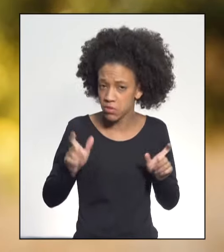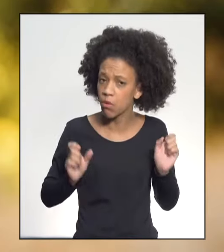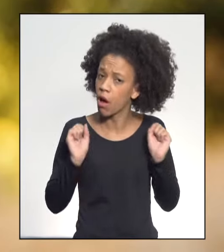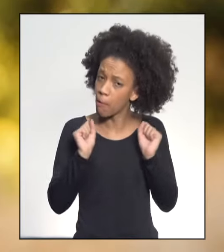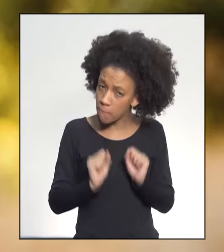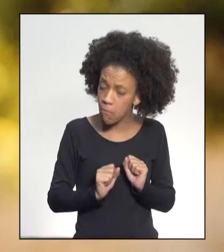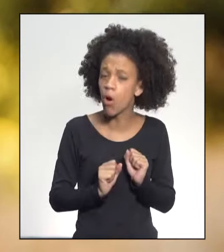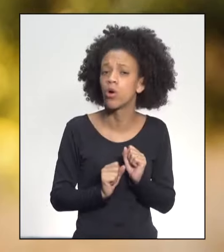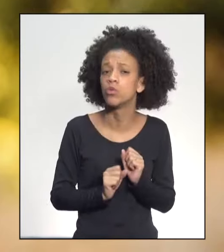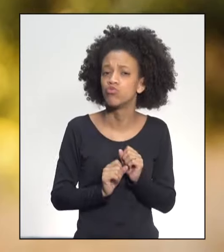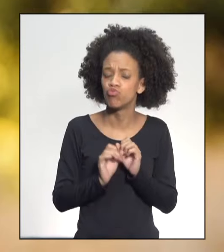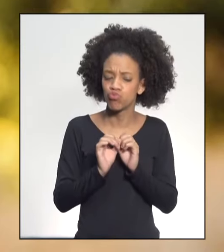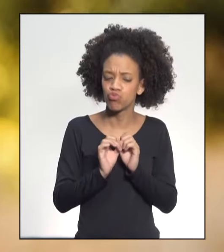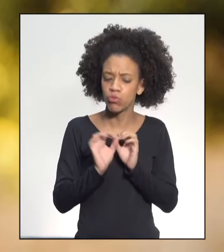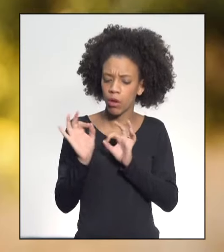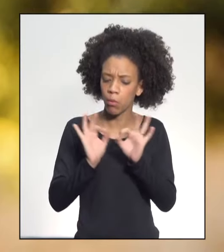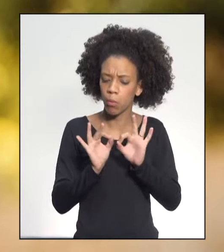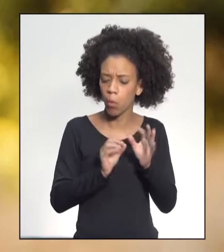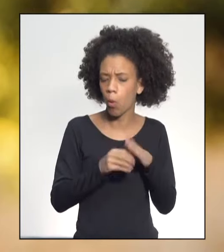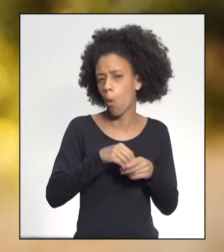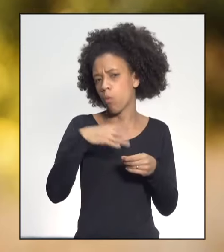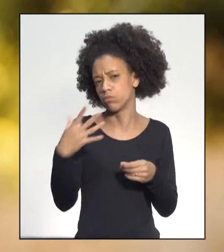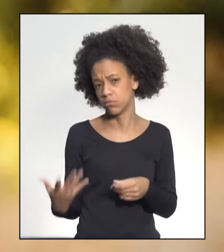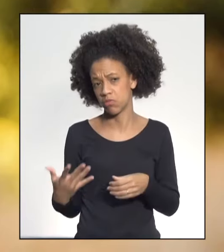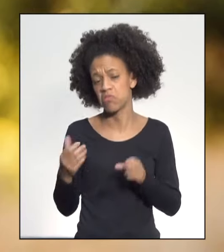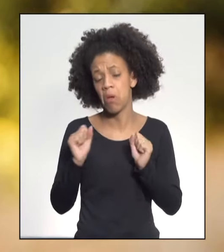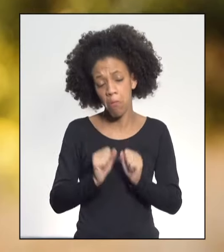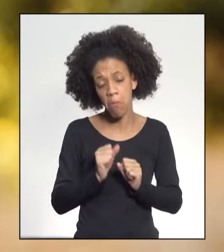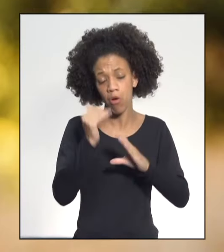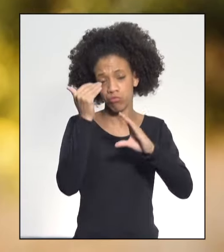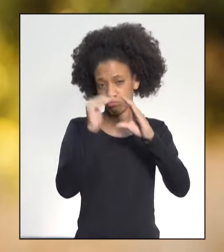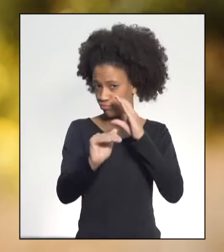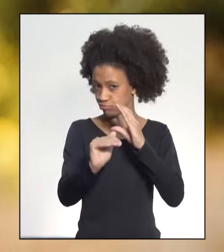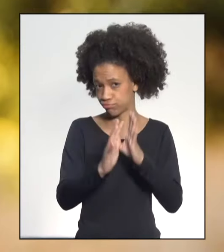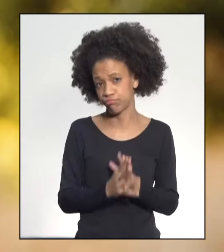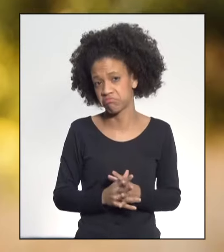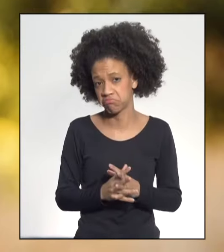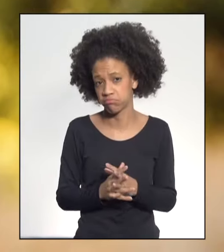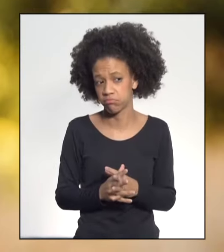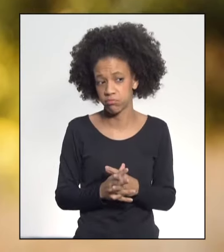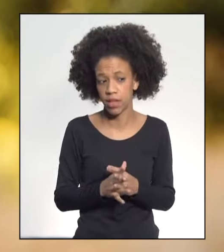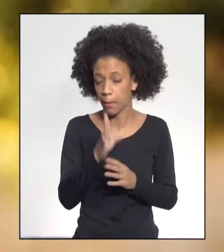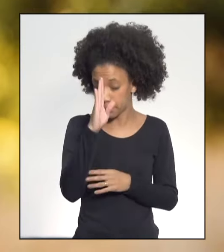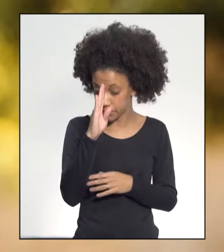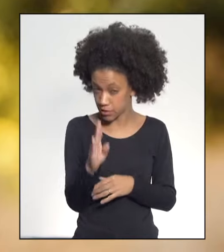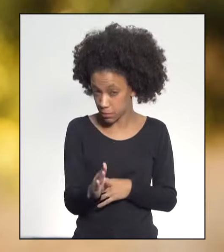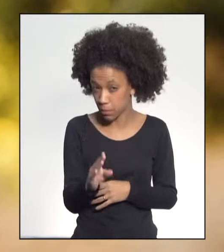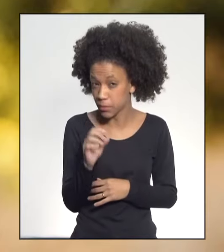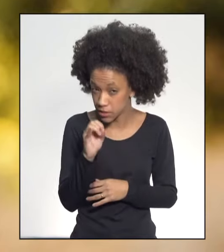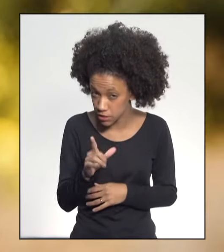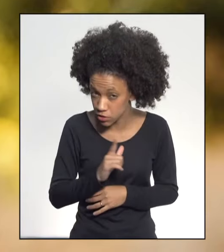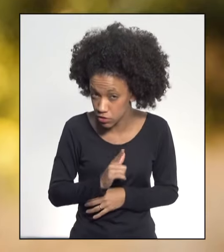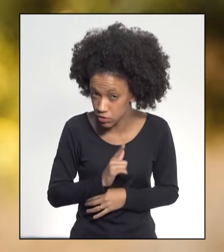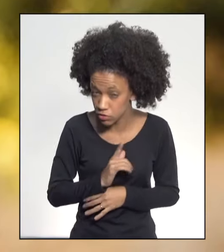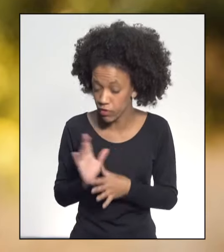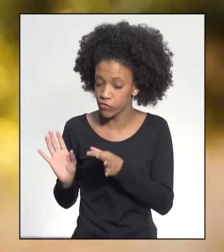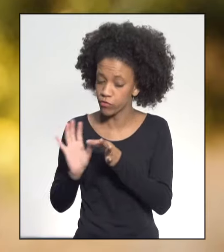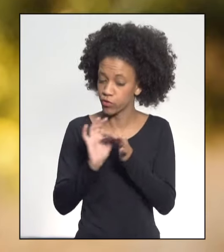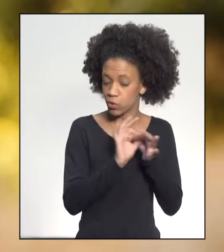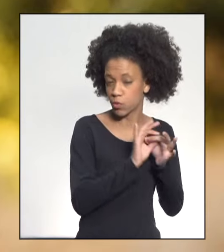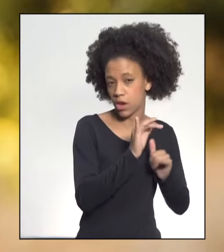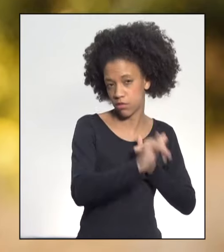conteúdo e postar. Qualquer um, a qualquer momento. Principalmente, se estiver vinculado com a